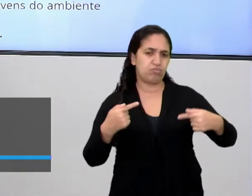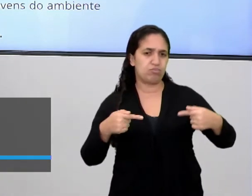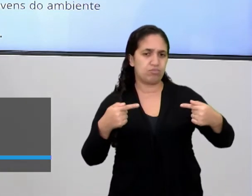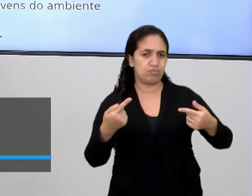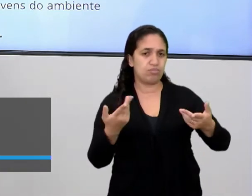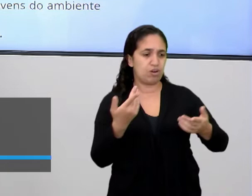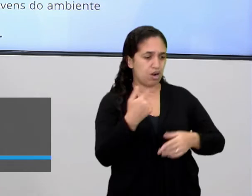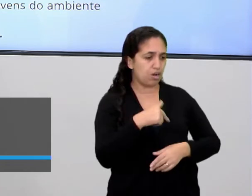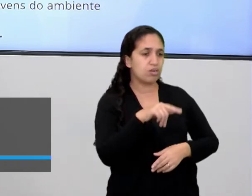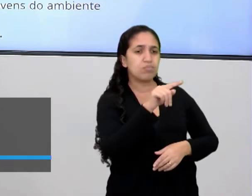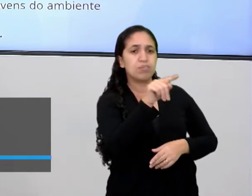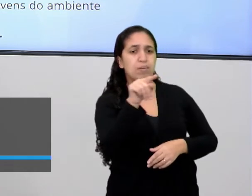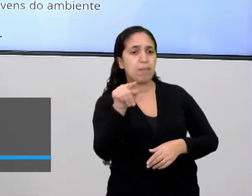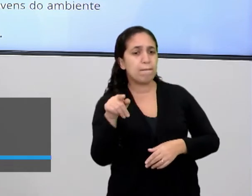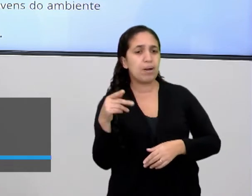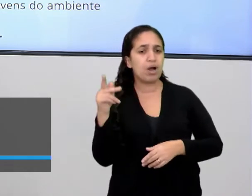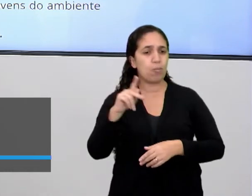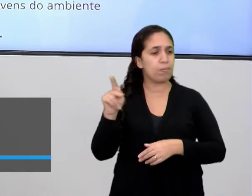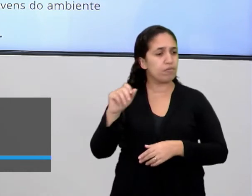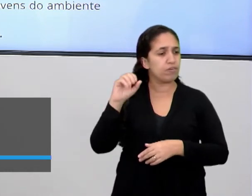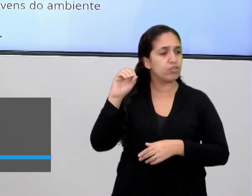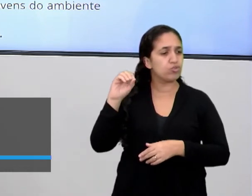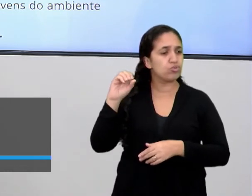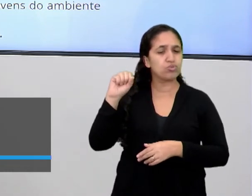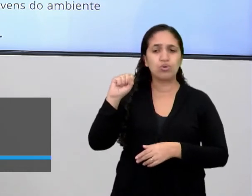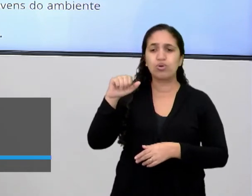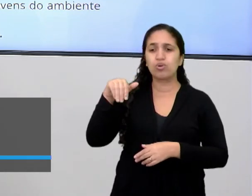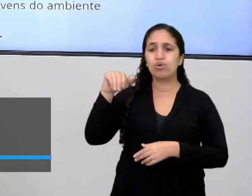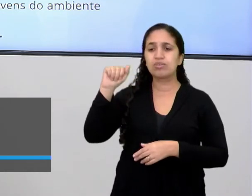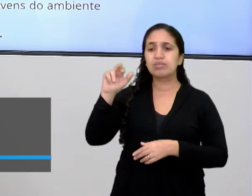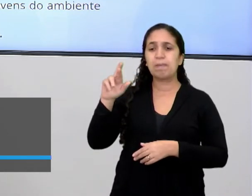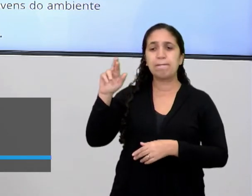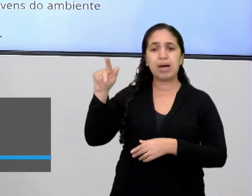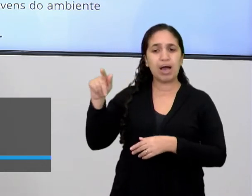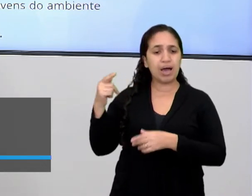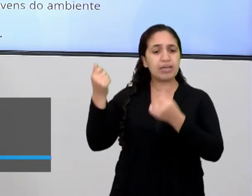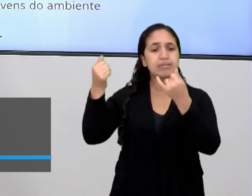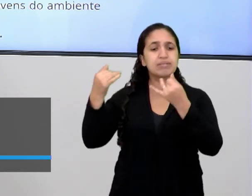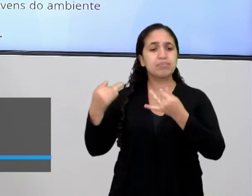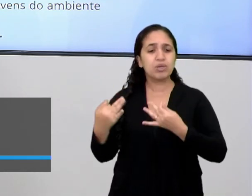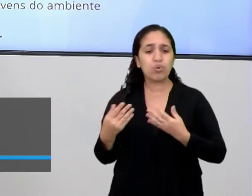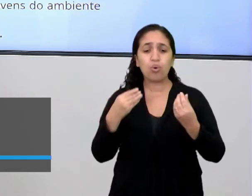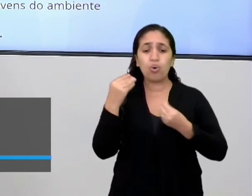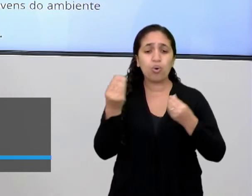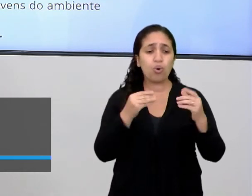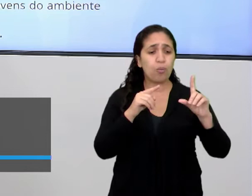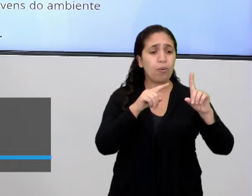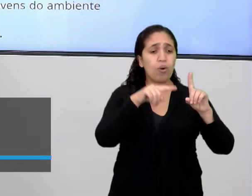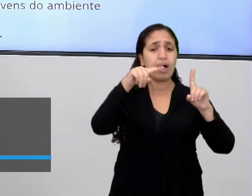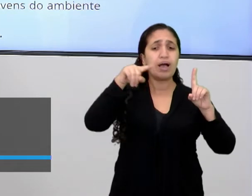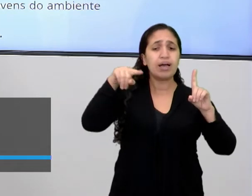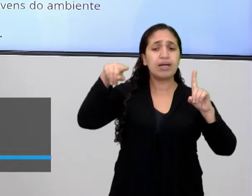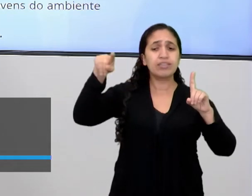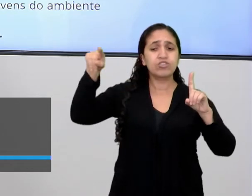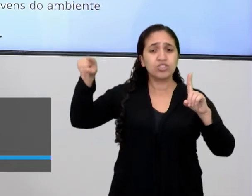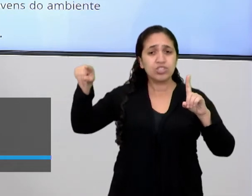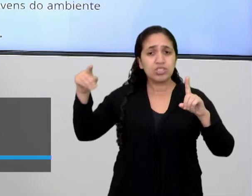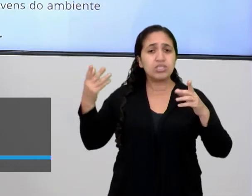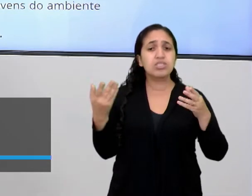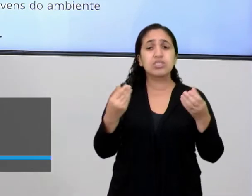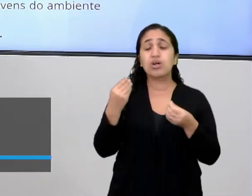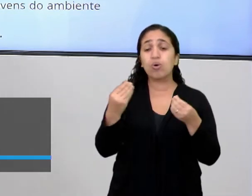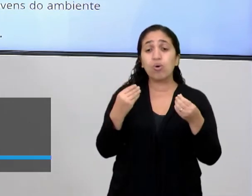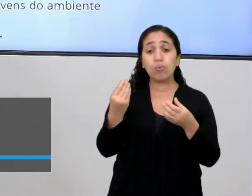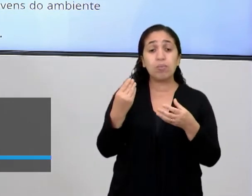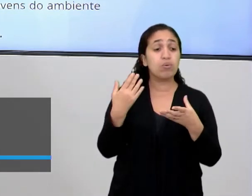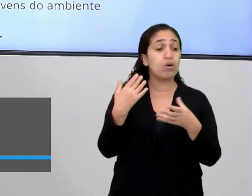ó, professor Osmar trabalhou essa aula aqui, né, a gente trabalhou aí a ideia dos índices, né, como que a gente calcula um índice, como que a gente pega esse